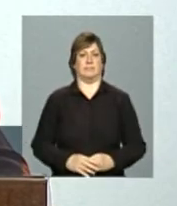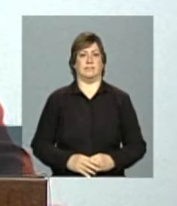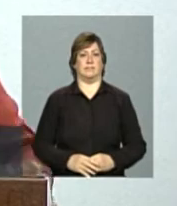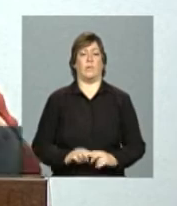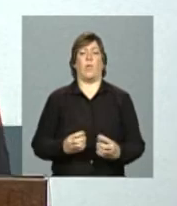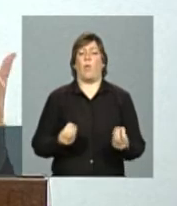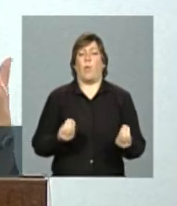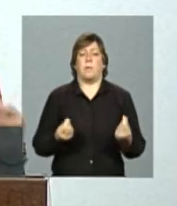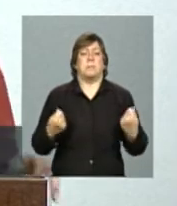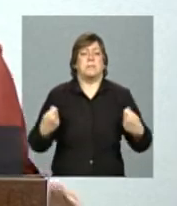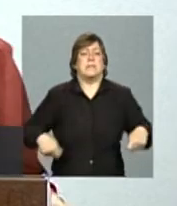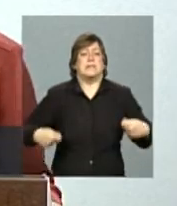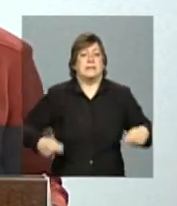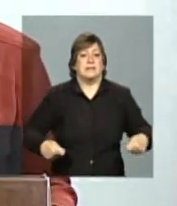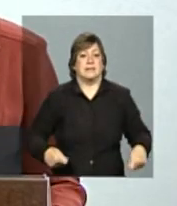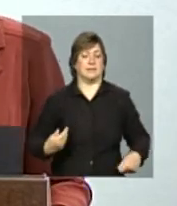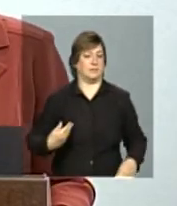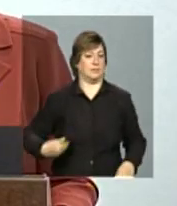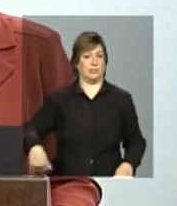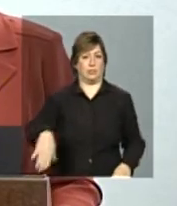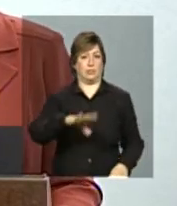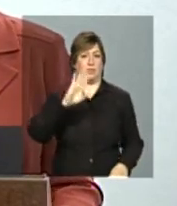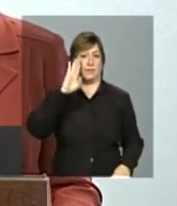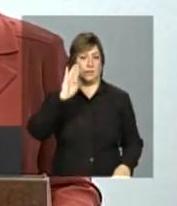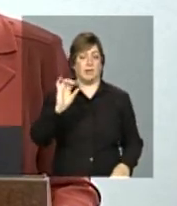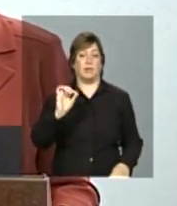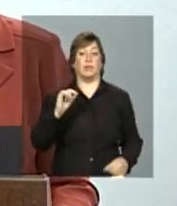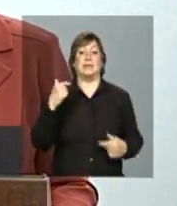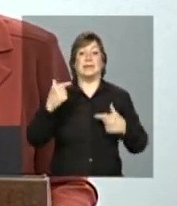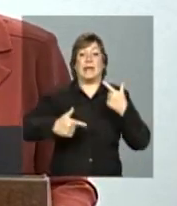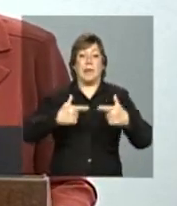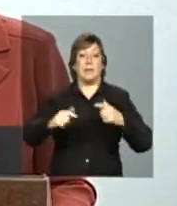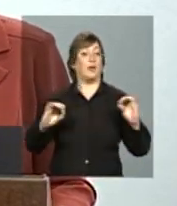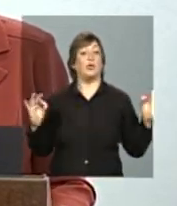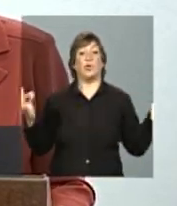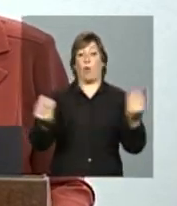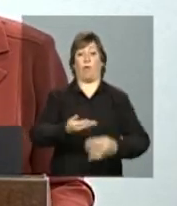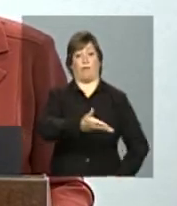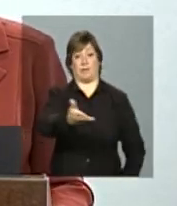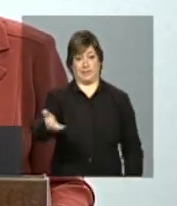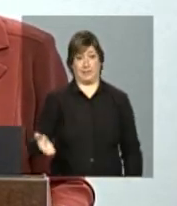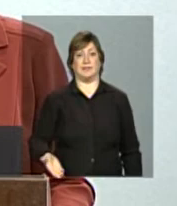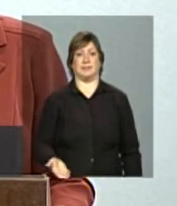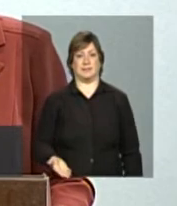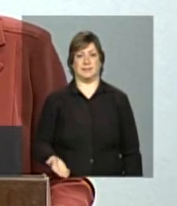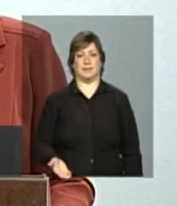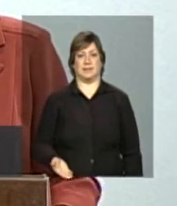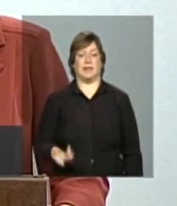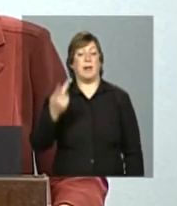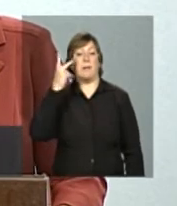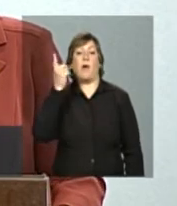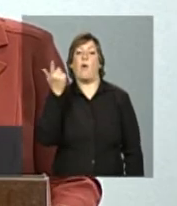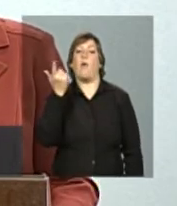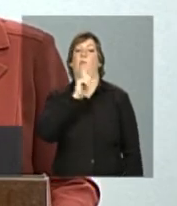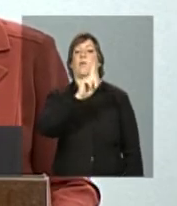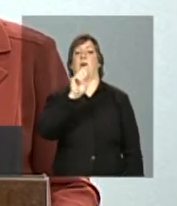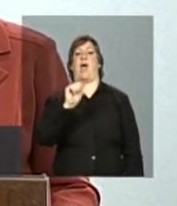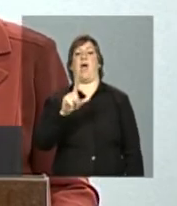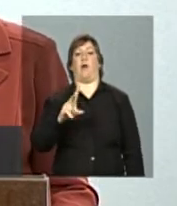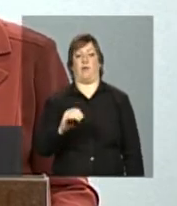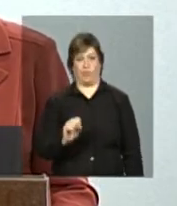e o quanto dependemos da mobilização de todos vocês para atingir os nossos